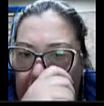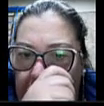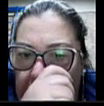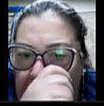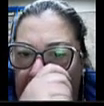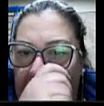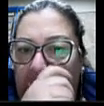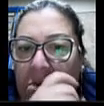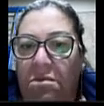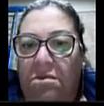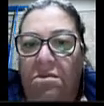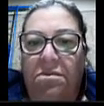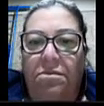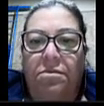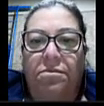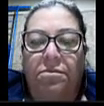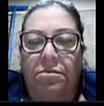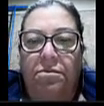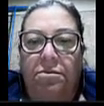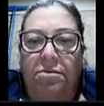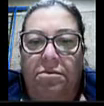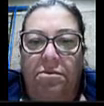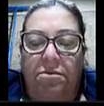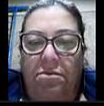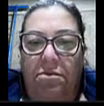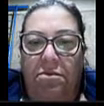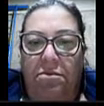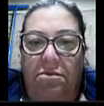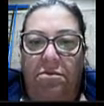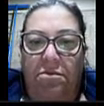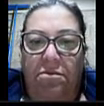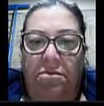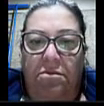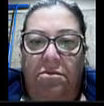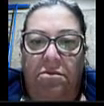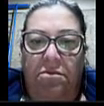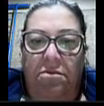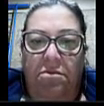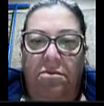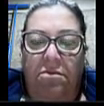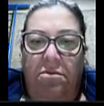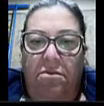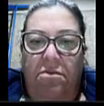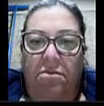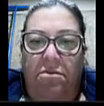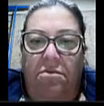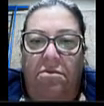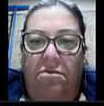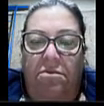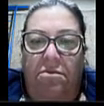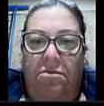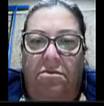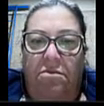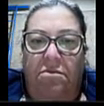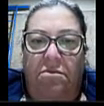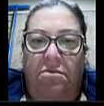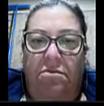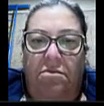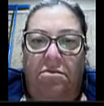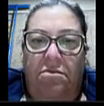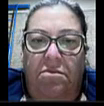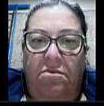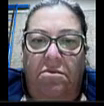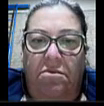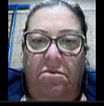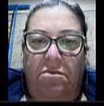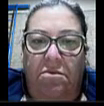critério para diagnóstico, porque a gente precisa, inclusive, avaliar outras questões, então se tem realmente, se essa criança passou